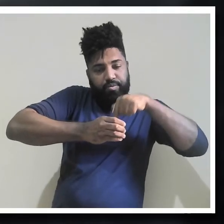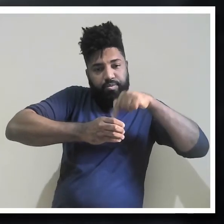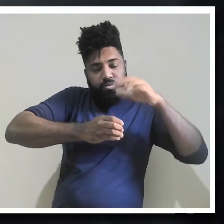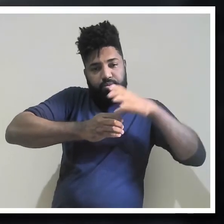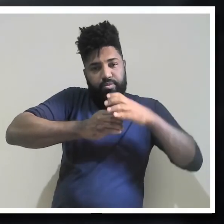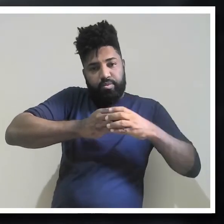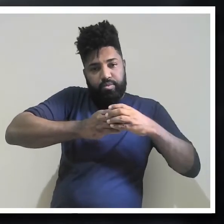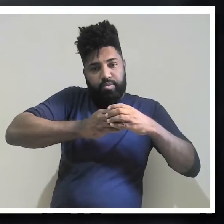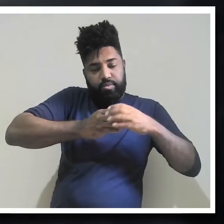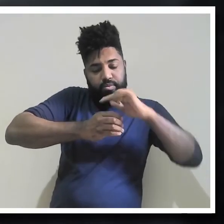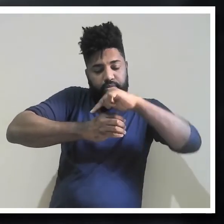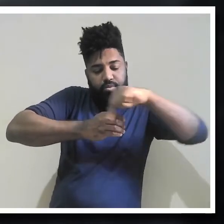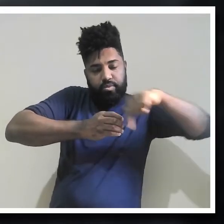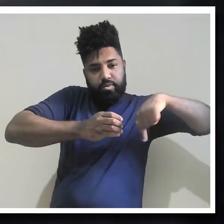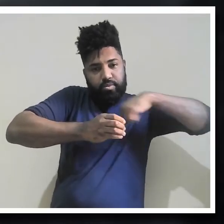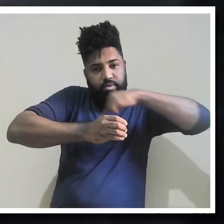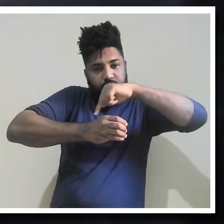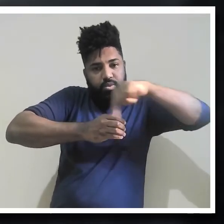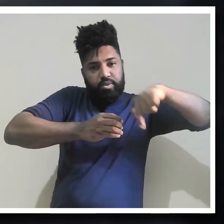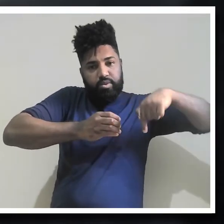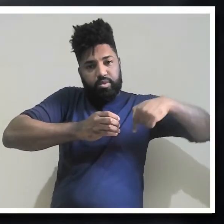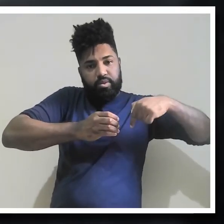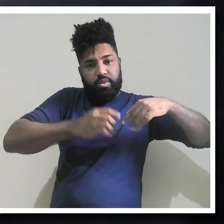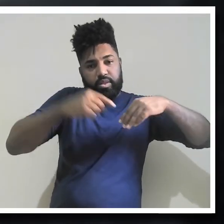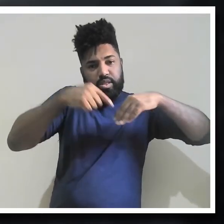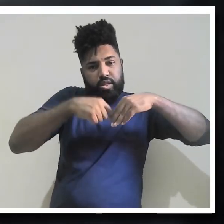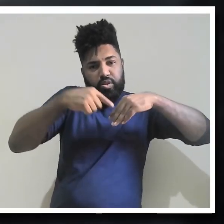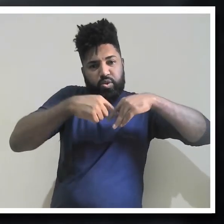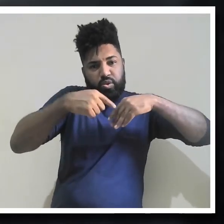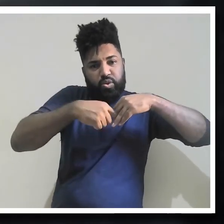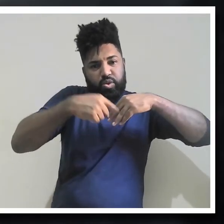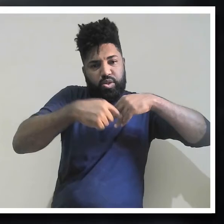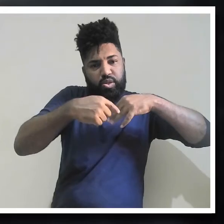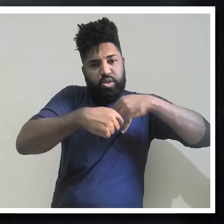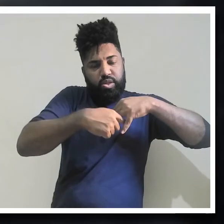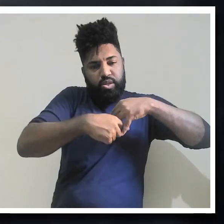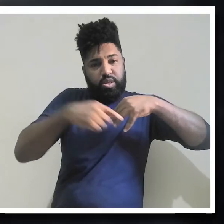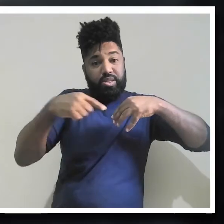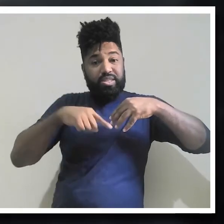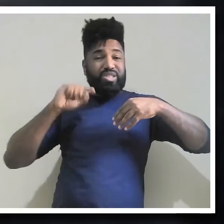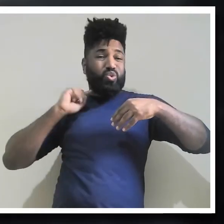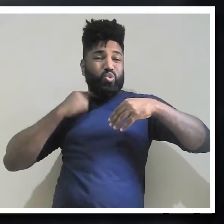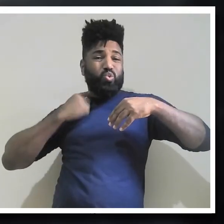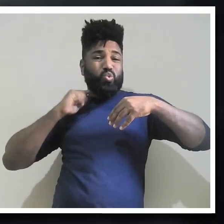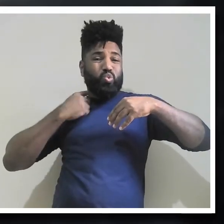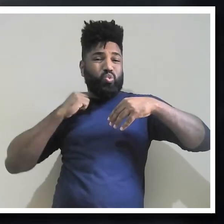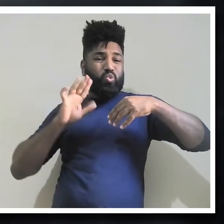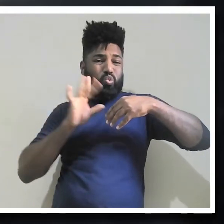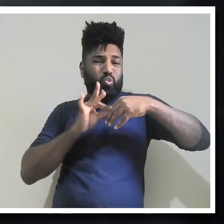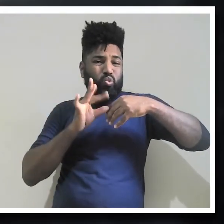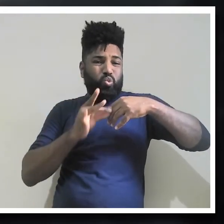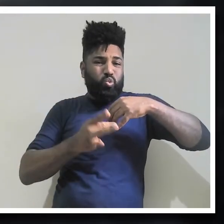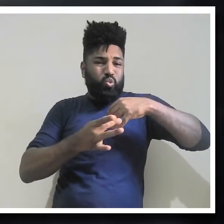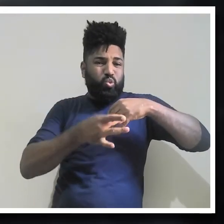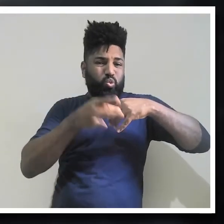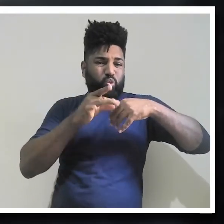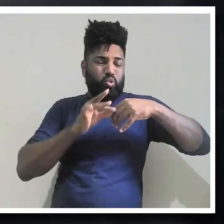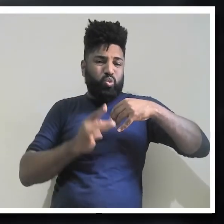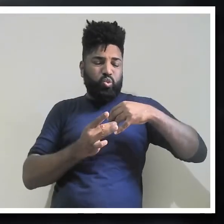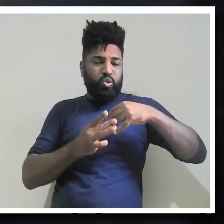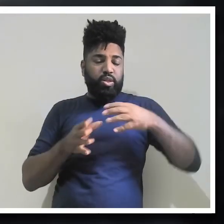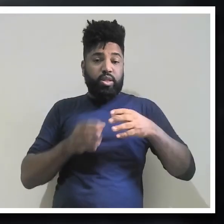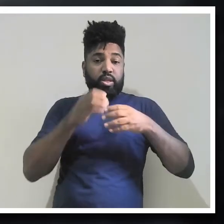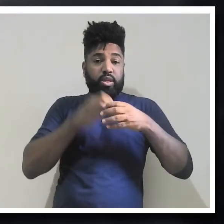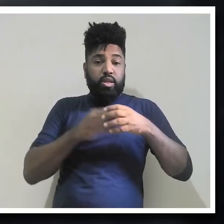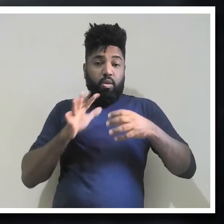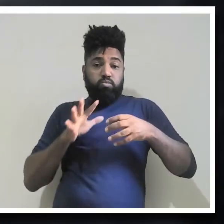cerâmica lá dentro ela é porosa e ali dentro fica muito sujo com um material bastante aderido. Então, de um modo geral, você usa uma filtração a